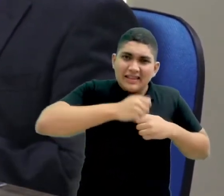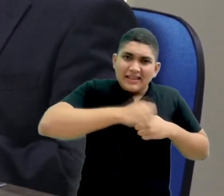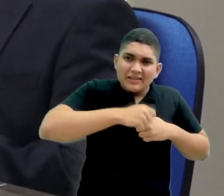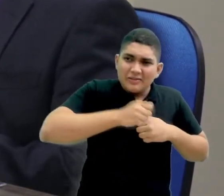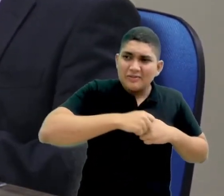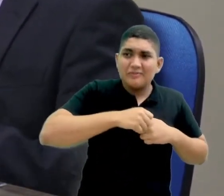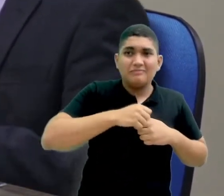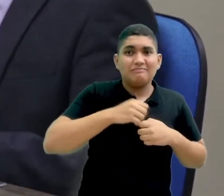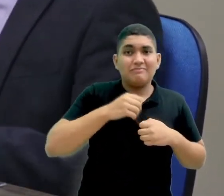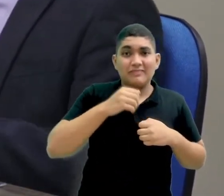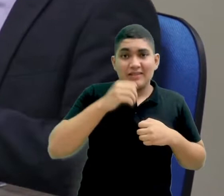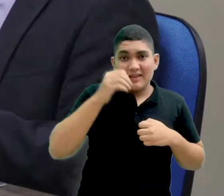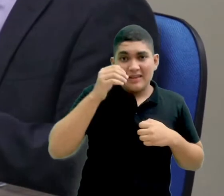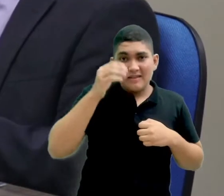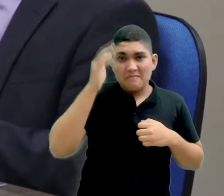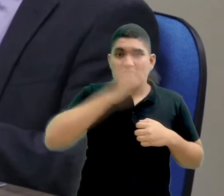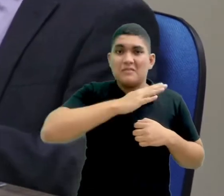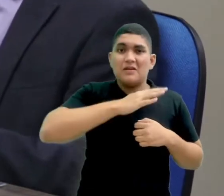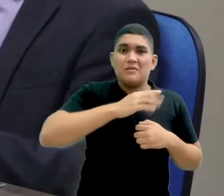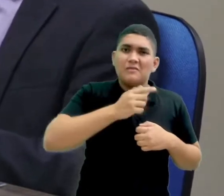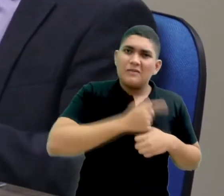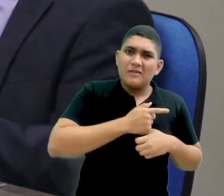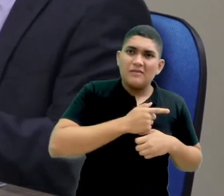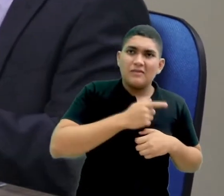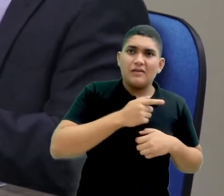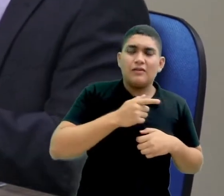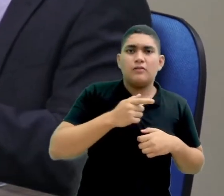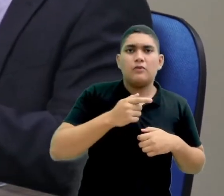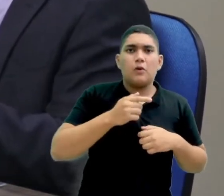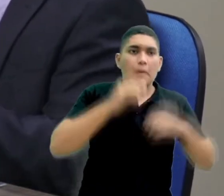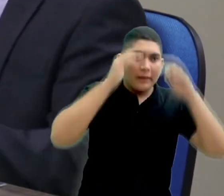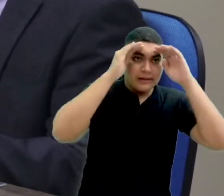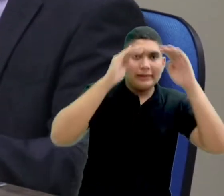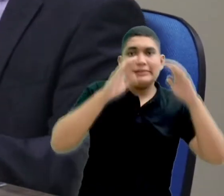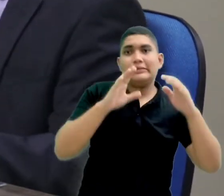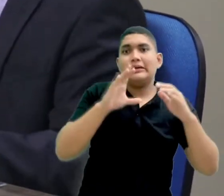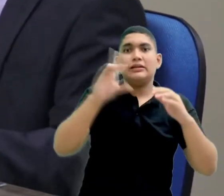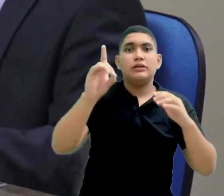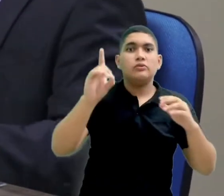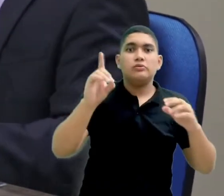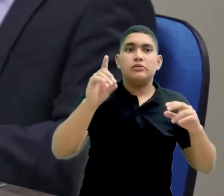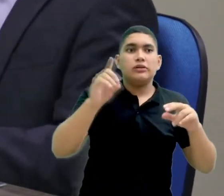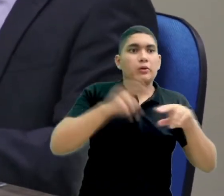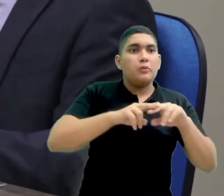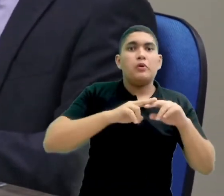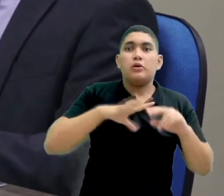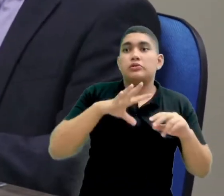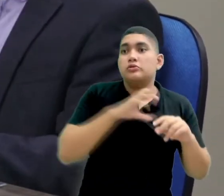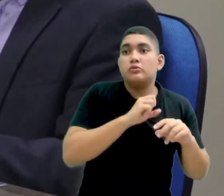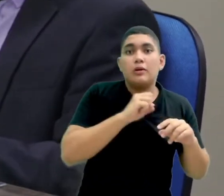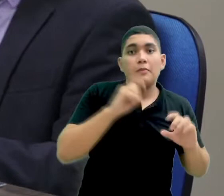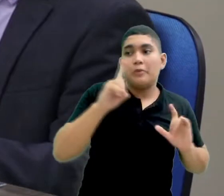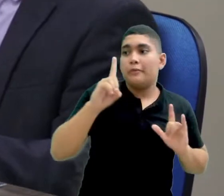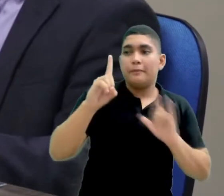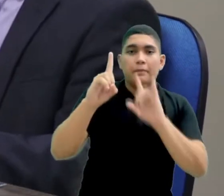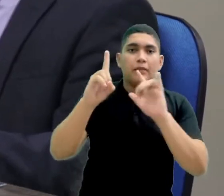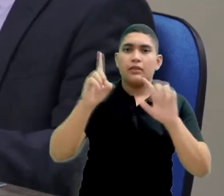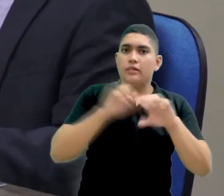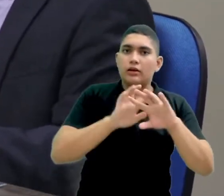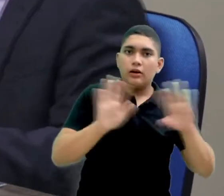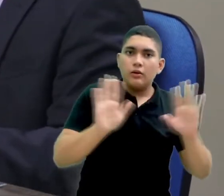amor, mas é apenas pela força da lei, pelo que está escrito, não pelo aquele que ele sente, não pelas suas